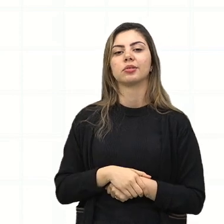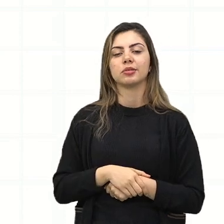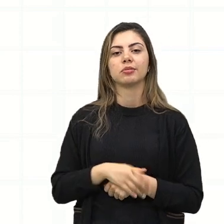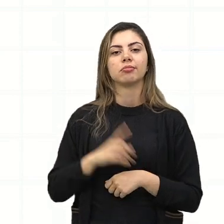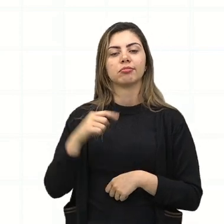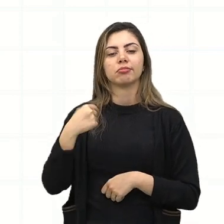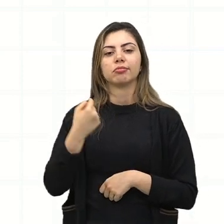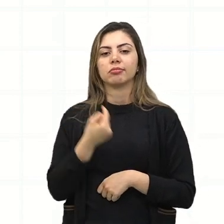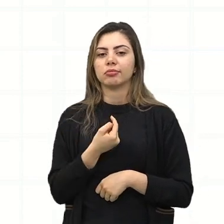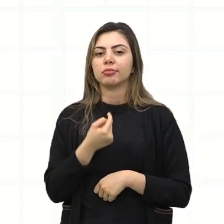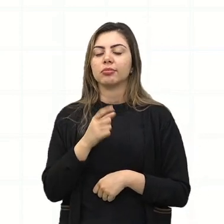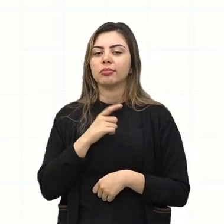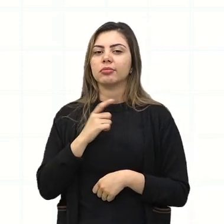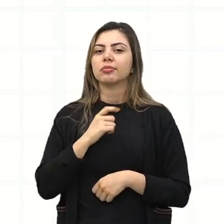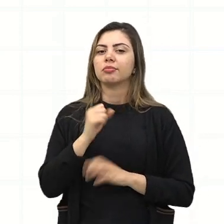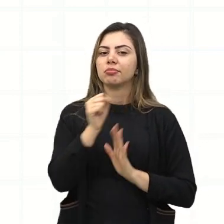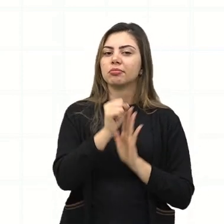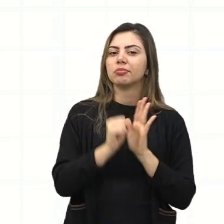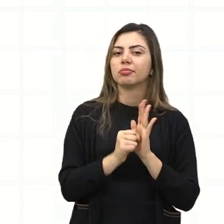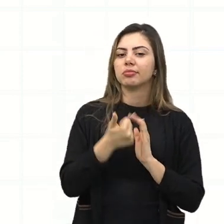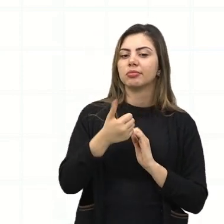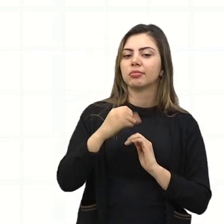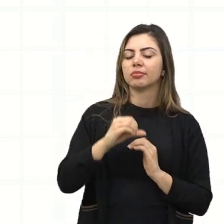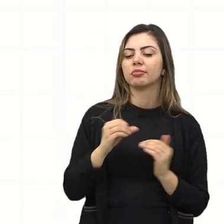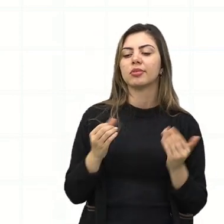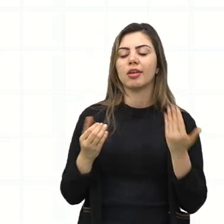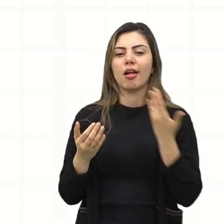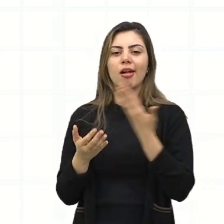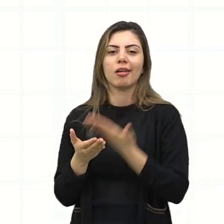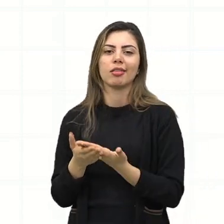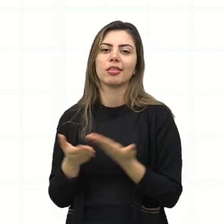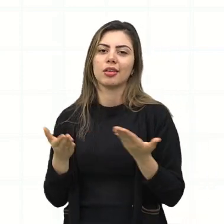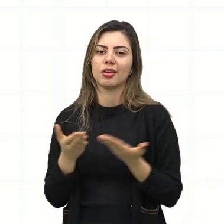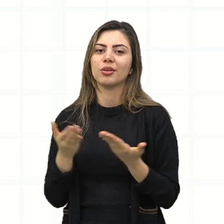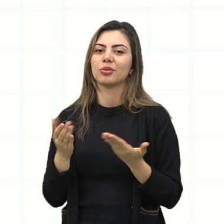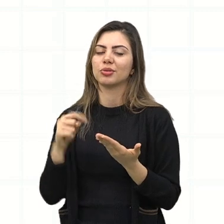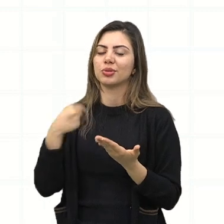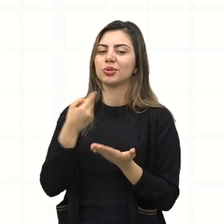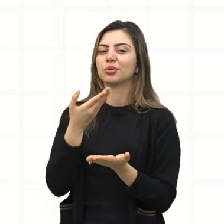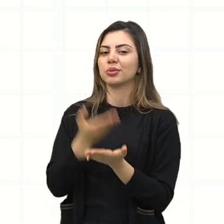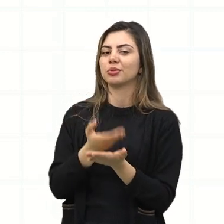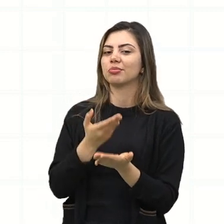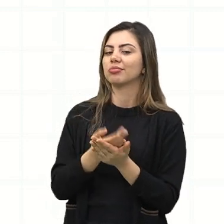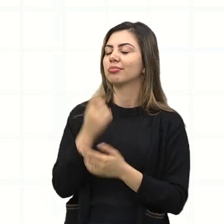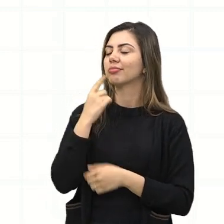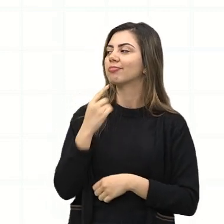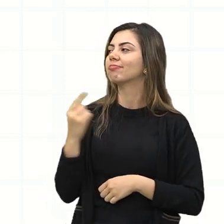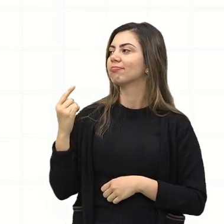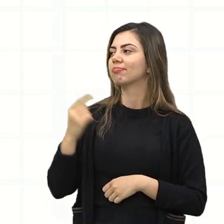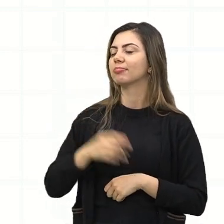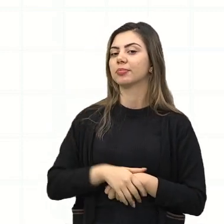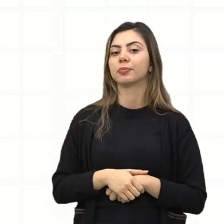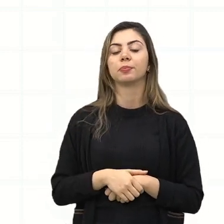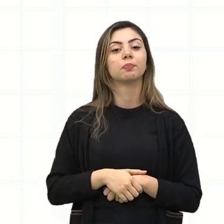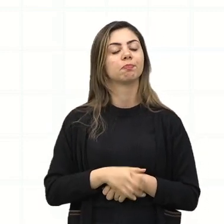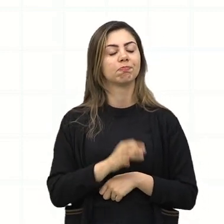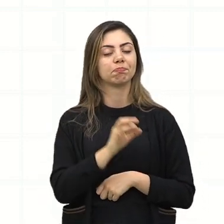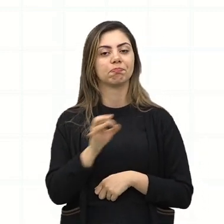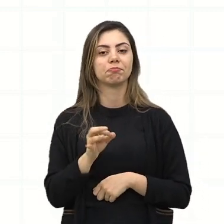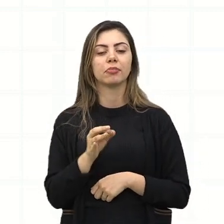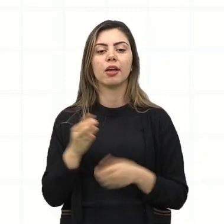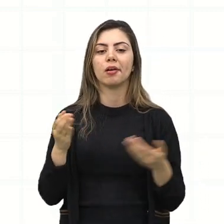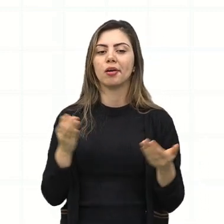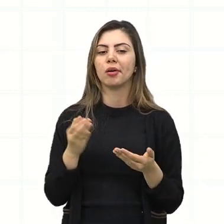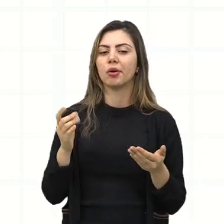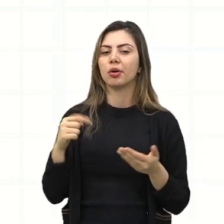tivemos no século XIX e até hoje ele está presente conosco, certinho? Então, agora vamos